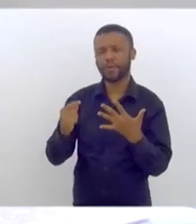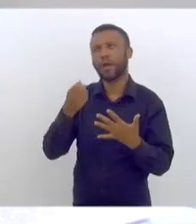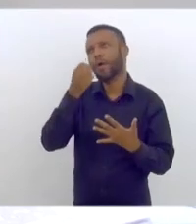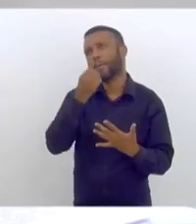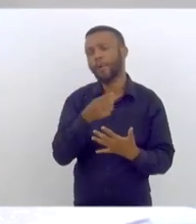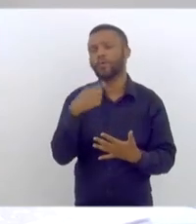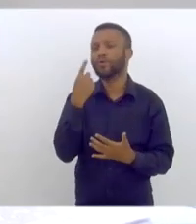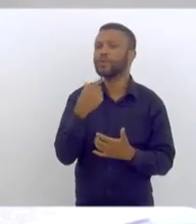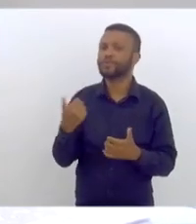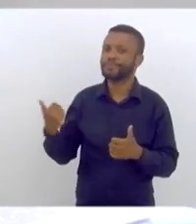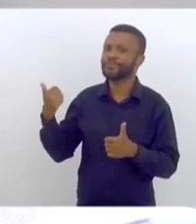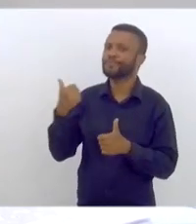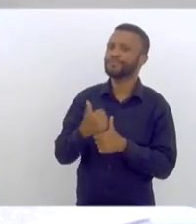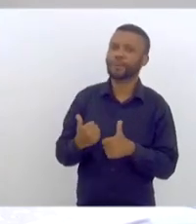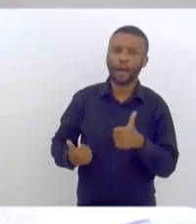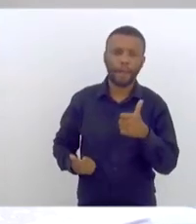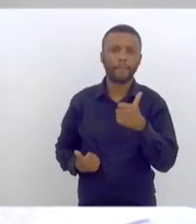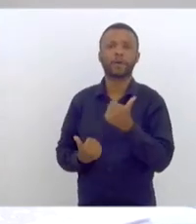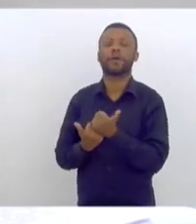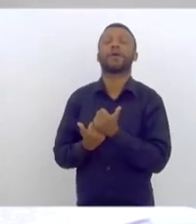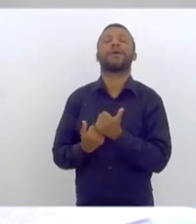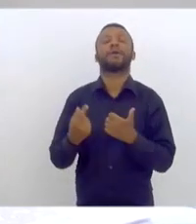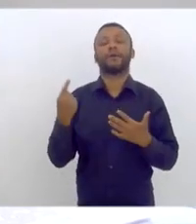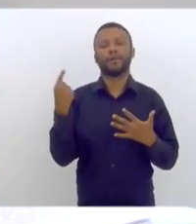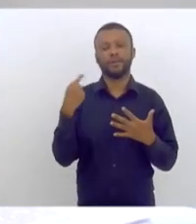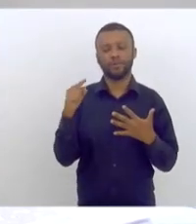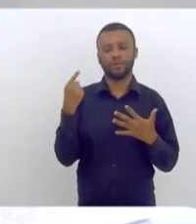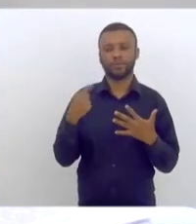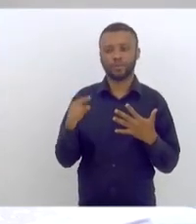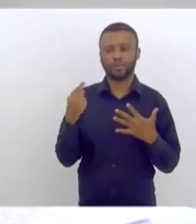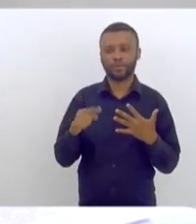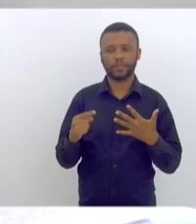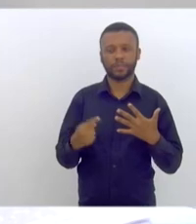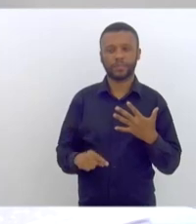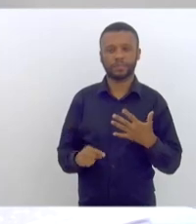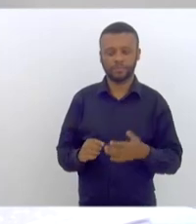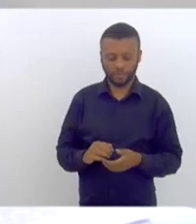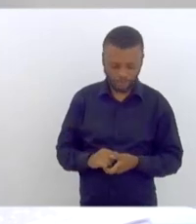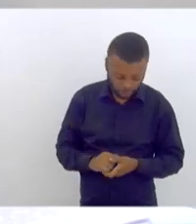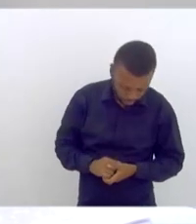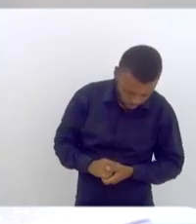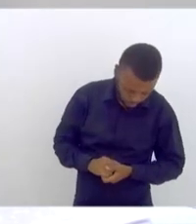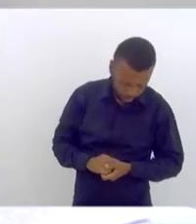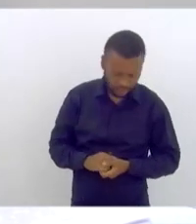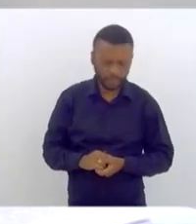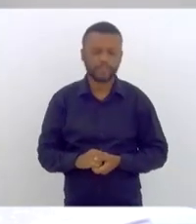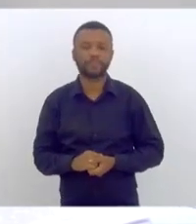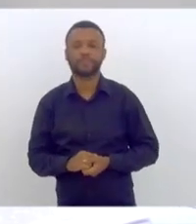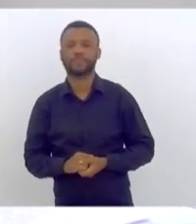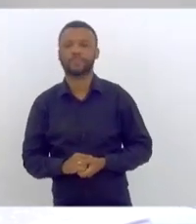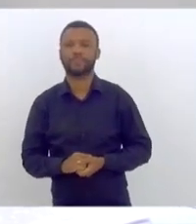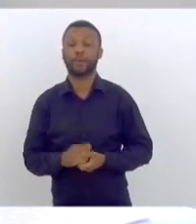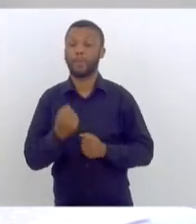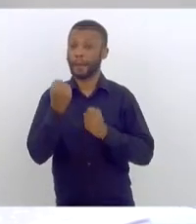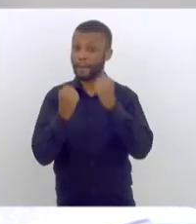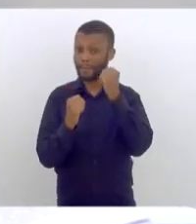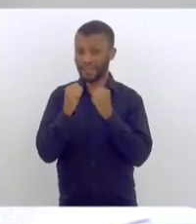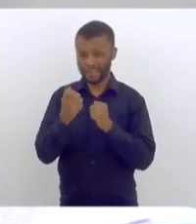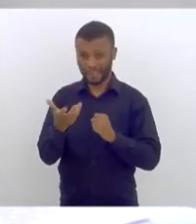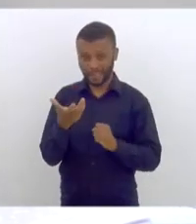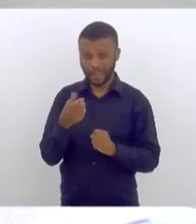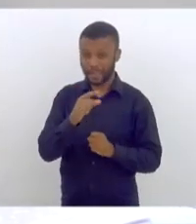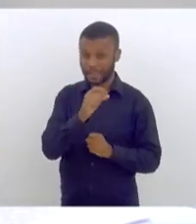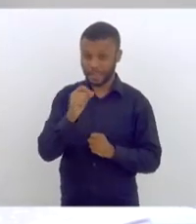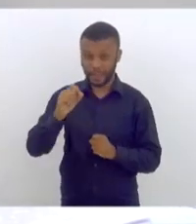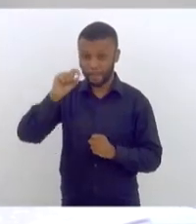suplementar esse tipo de questão porque não é uma mera empresa que quer 100 milhões de reais